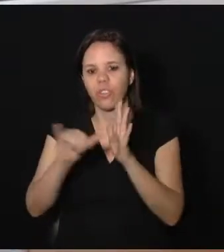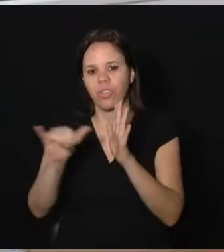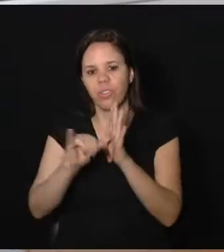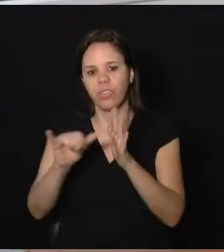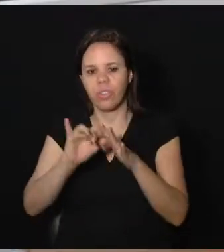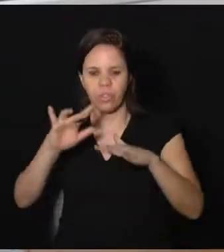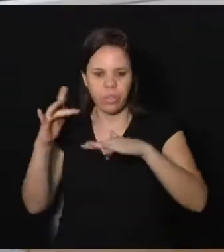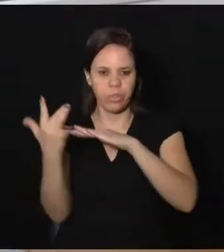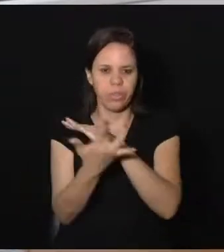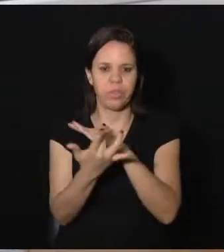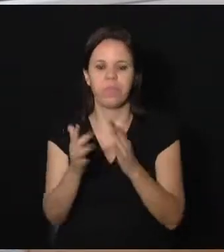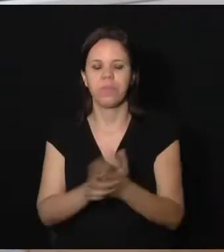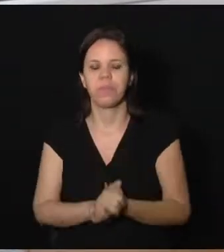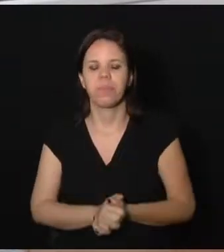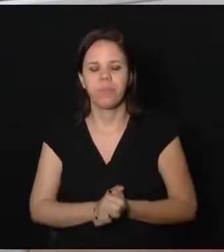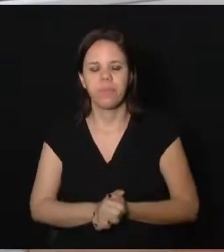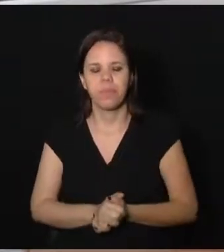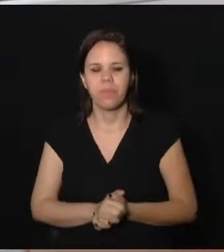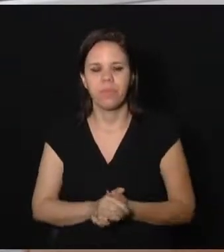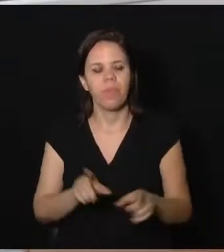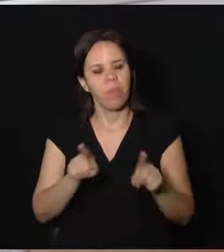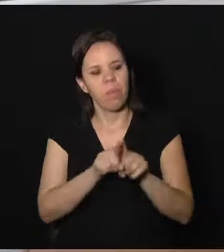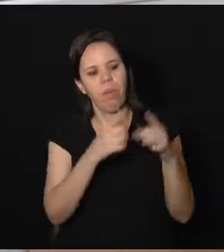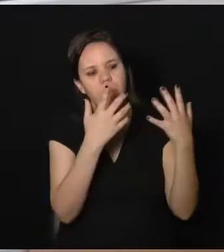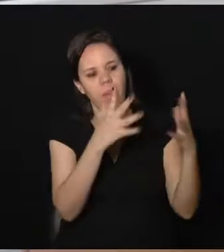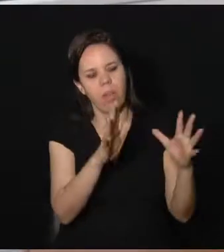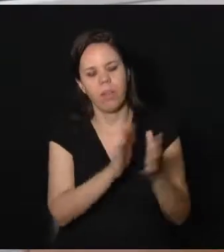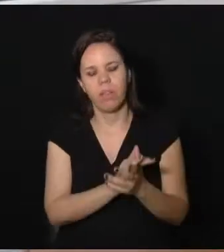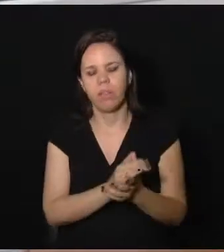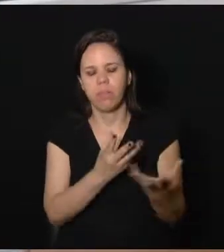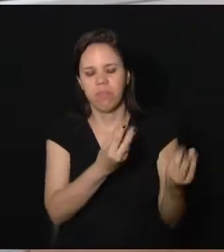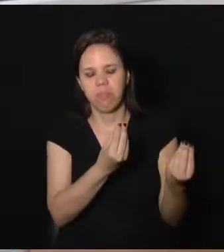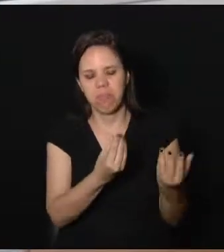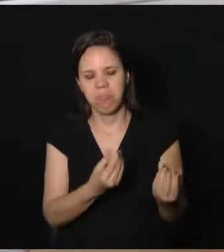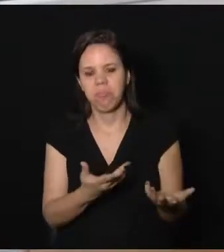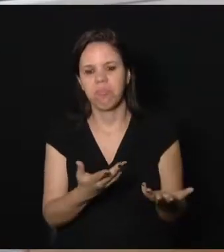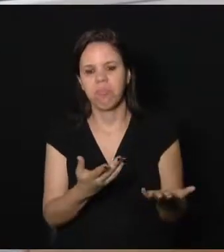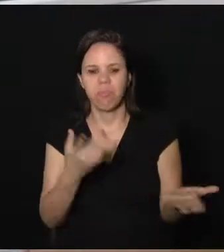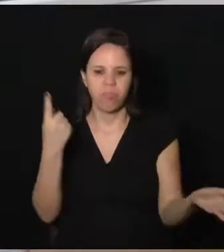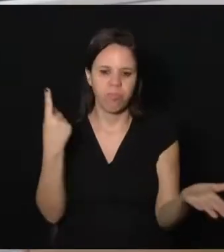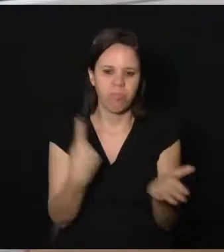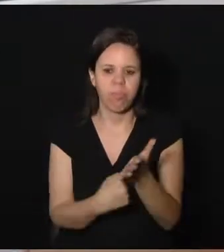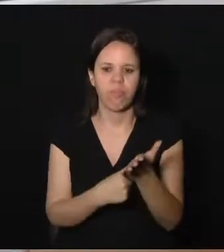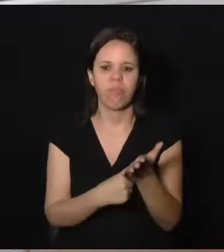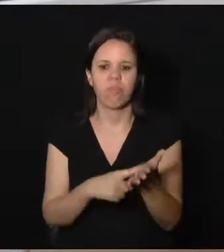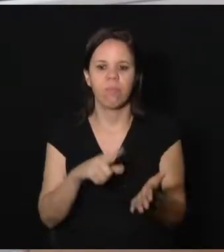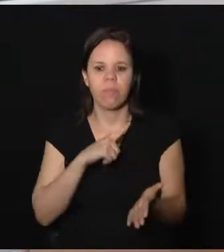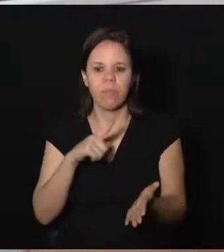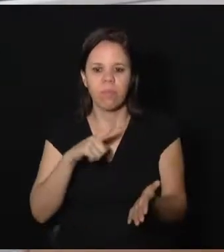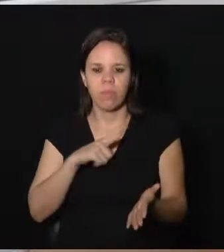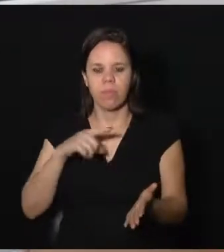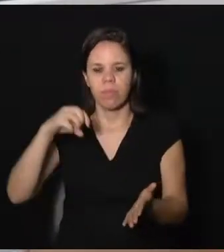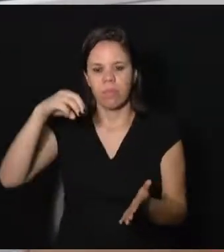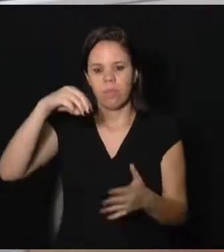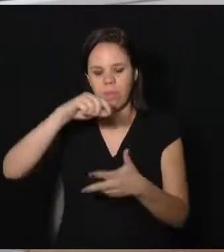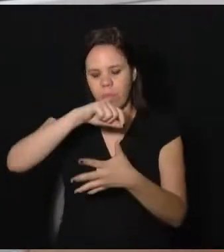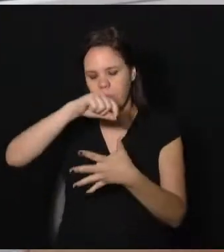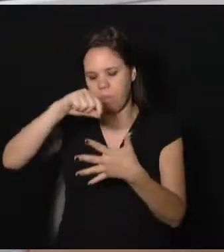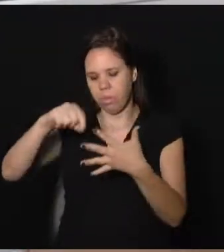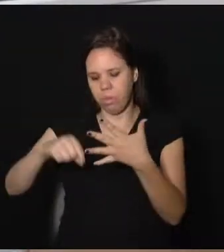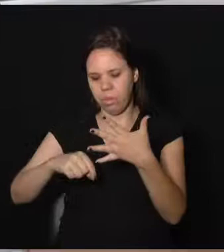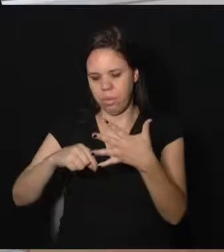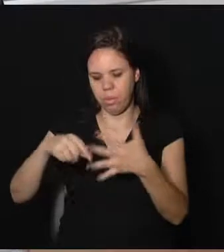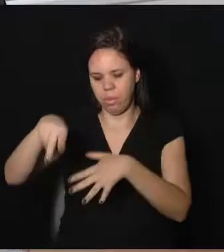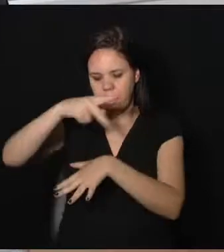mídia e que traz aí a celebração, e que foi muito comemorado, do acordo Mercosul e União Europeia, um acordo